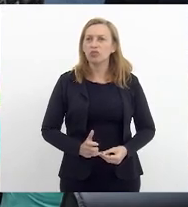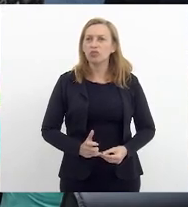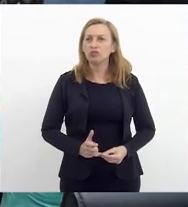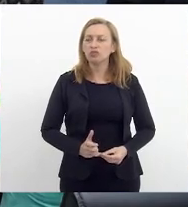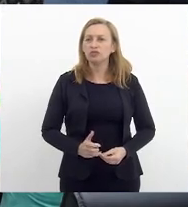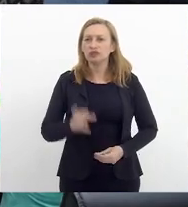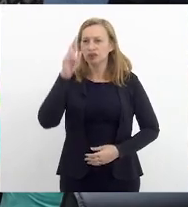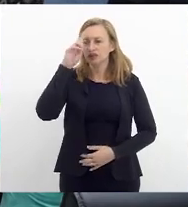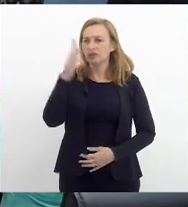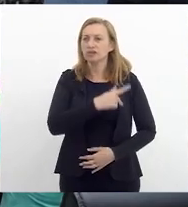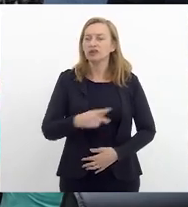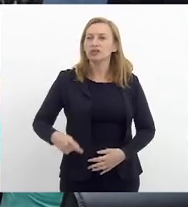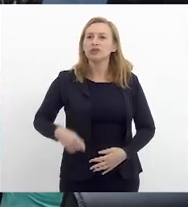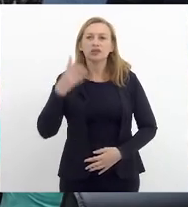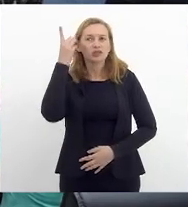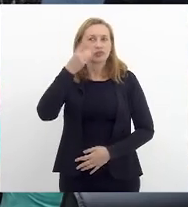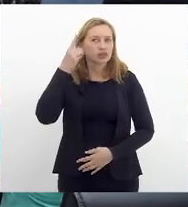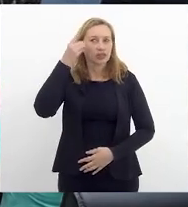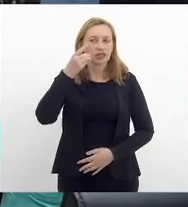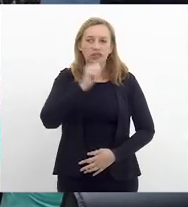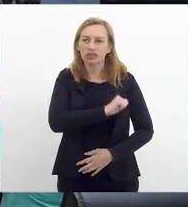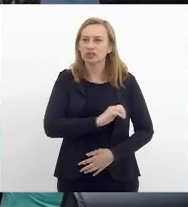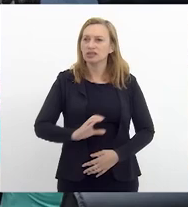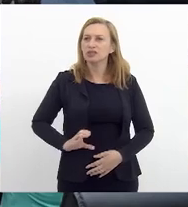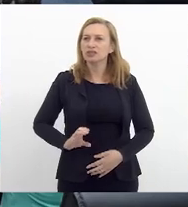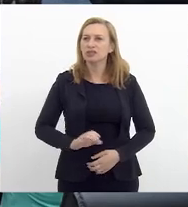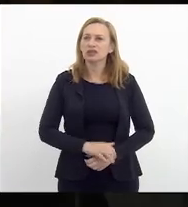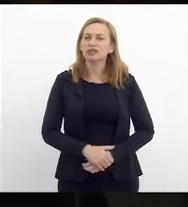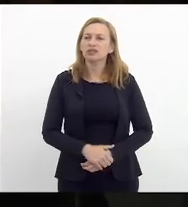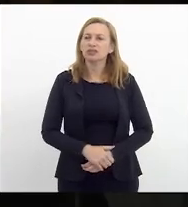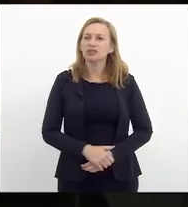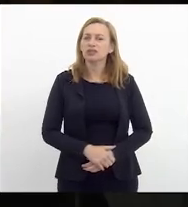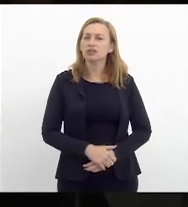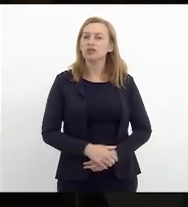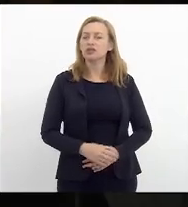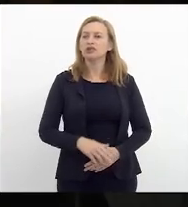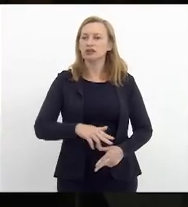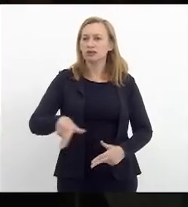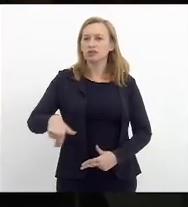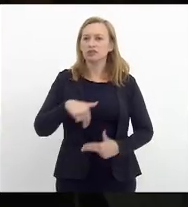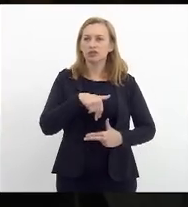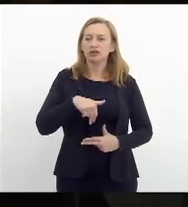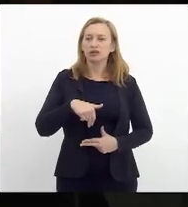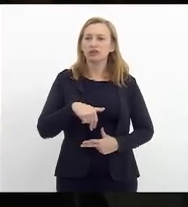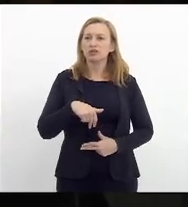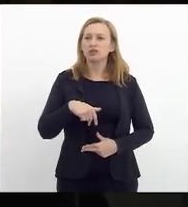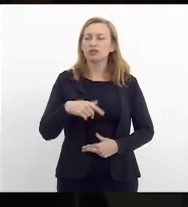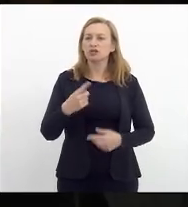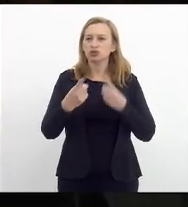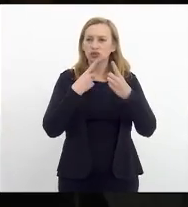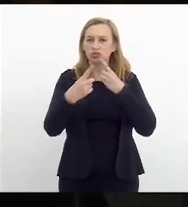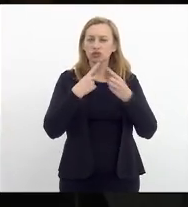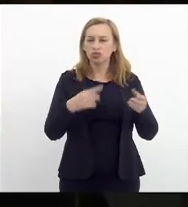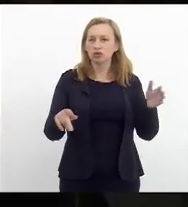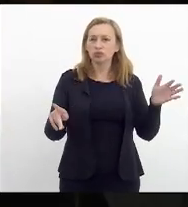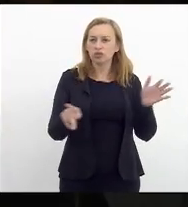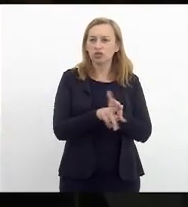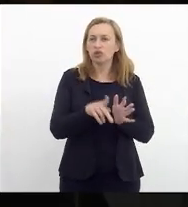Senhor presidente, deputado André Siciliano, me inscrevo para discutir o projeto